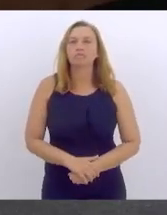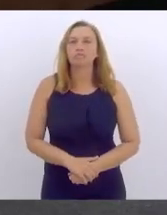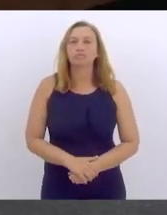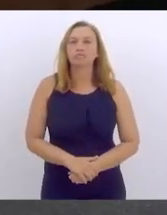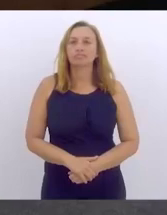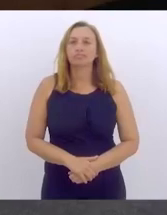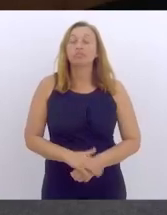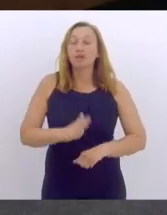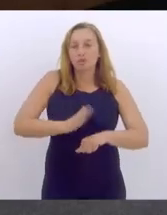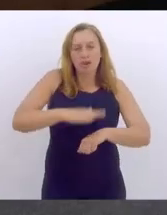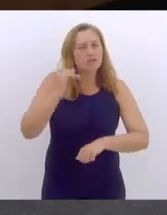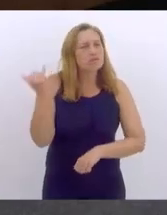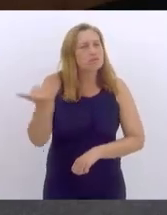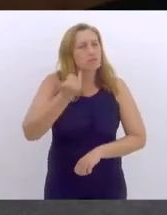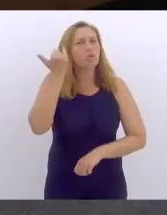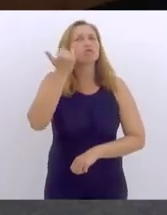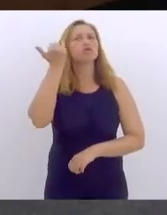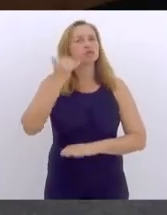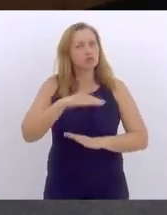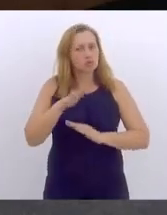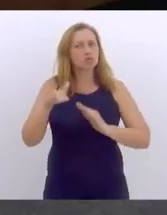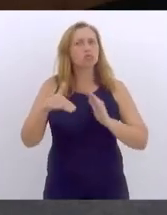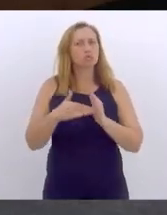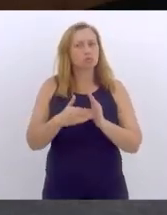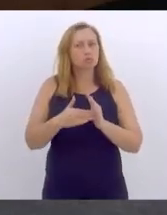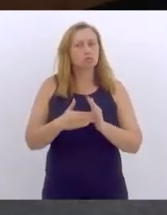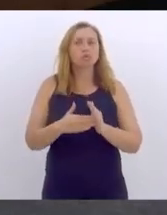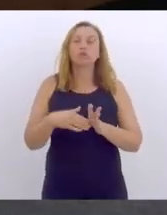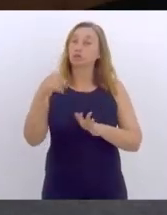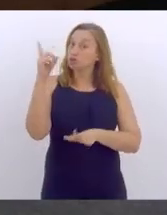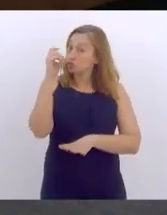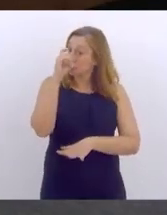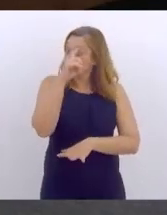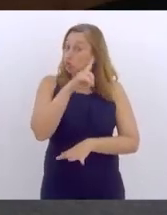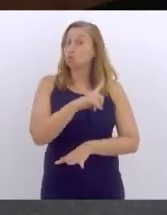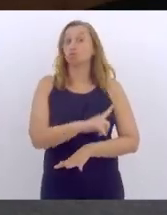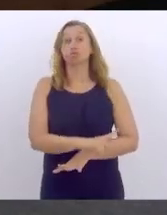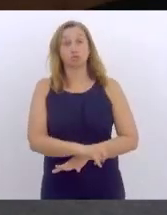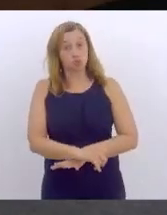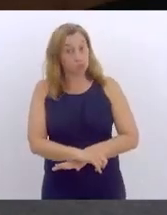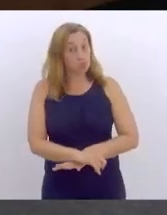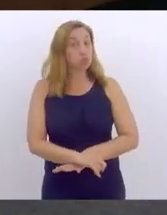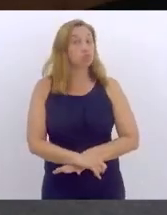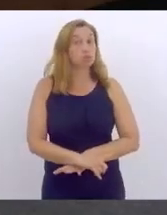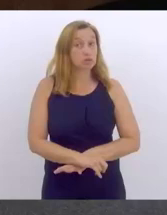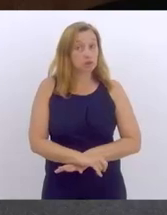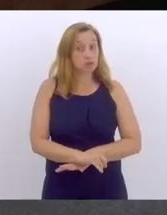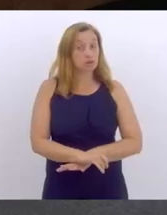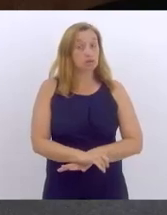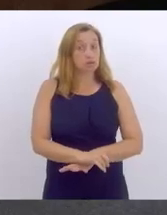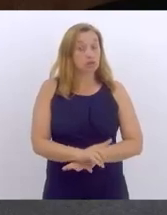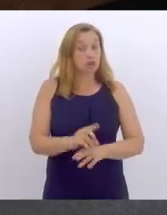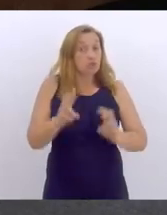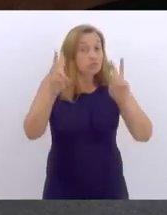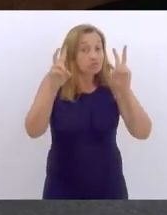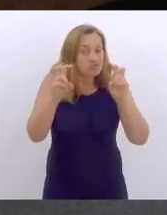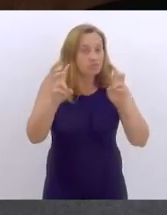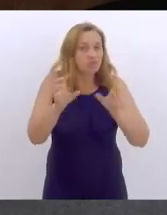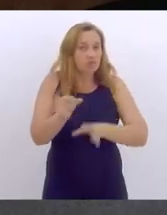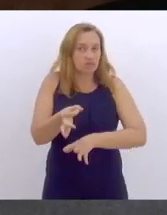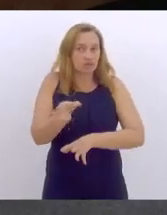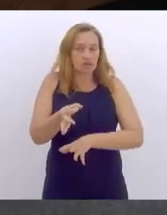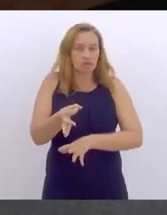que é o mais importante de todos e o que foi mais difícil de se chegar a um termo, que é o